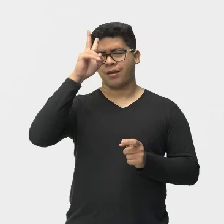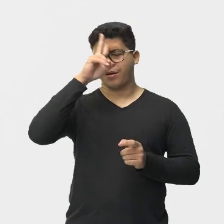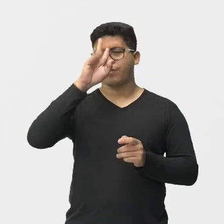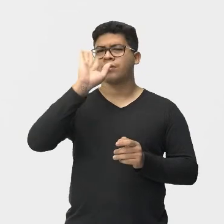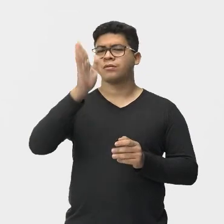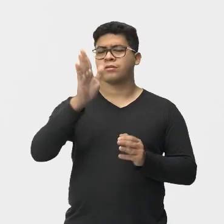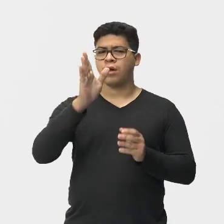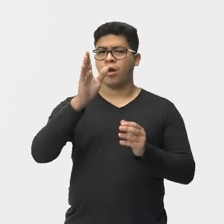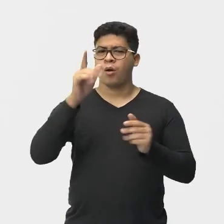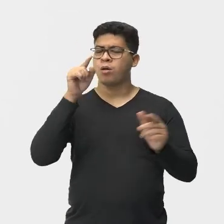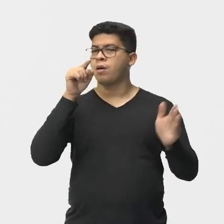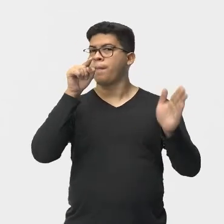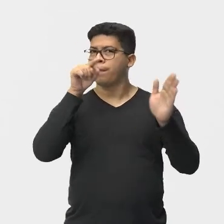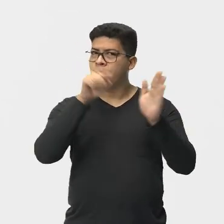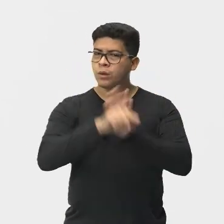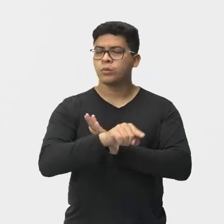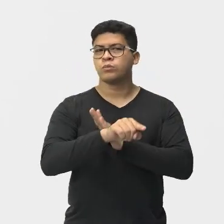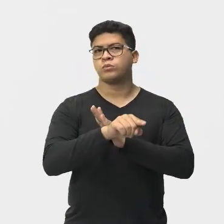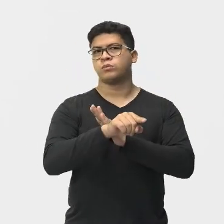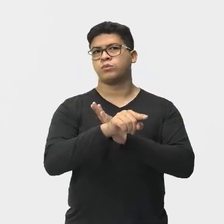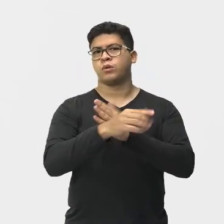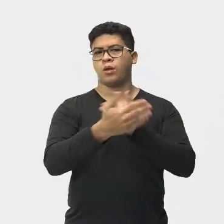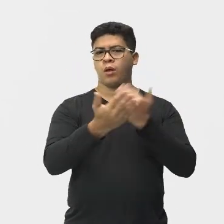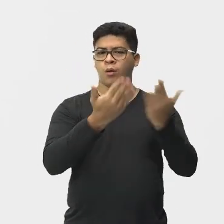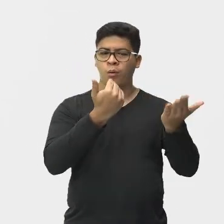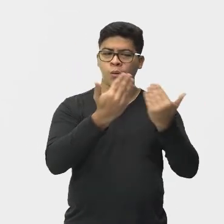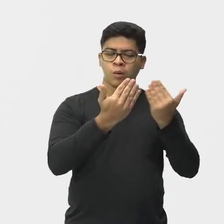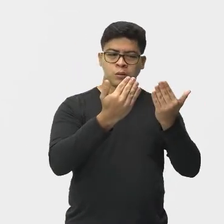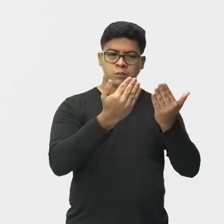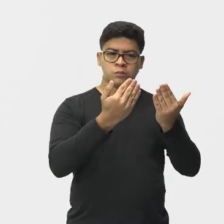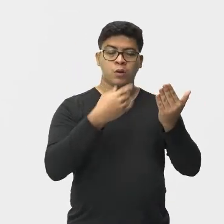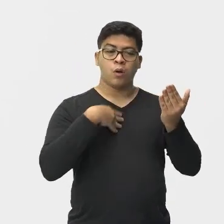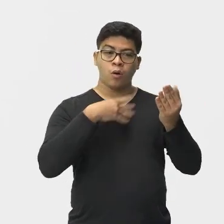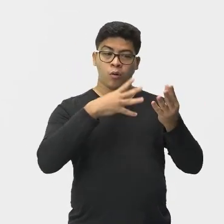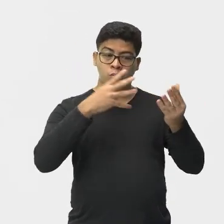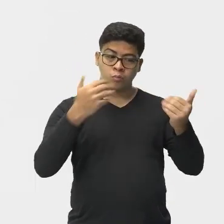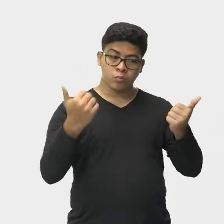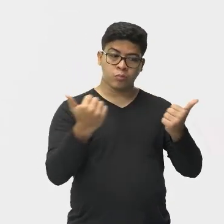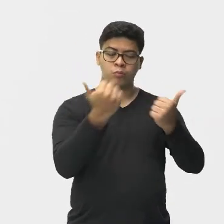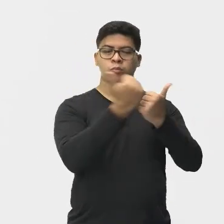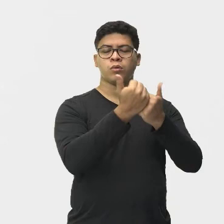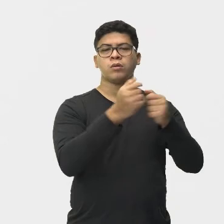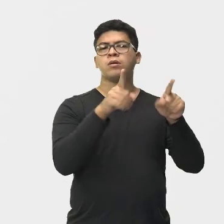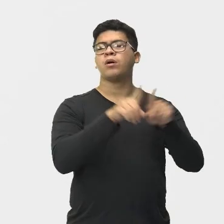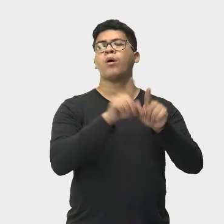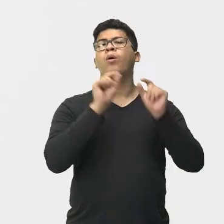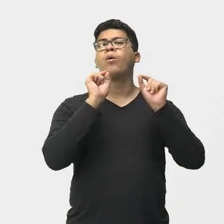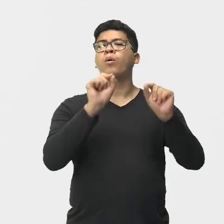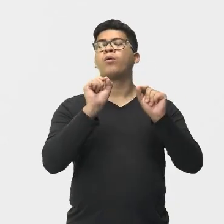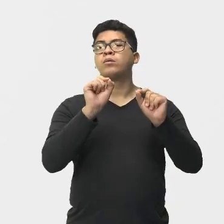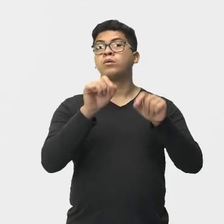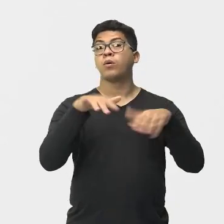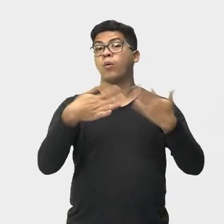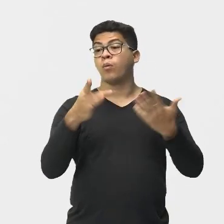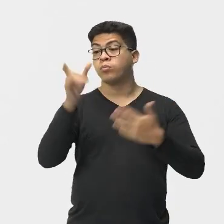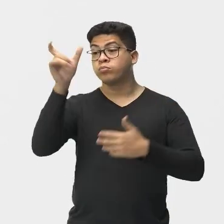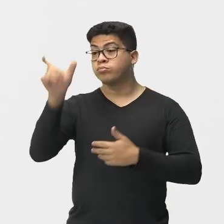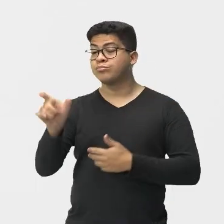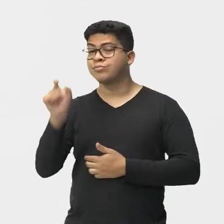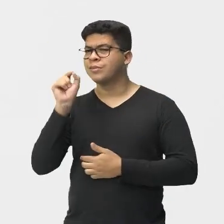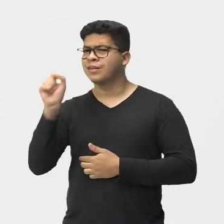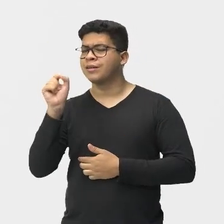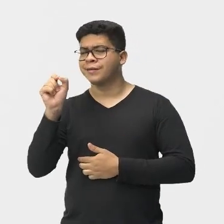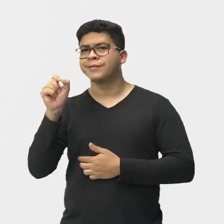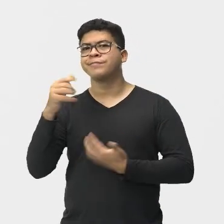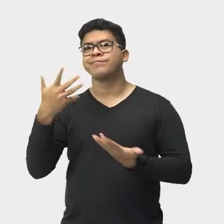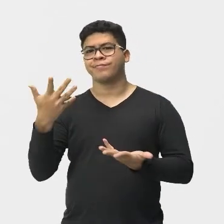fizemos, aquela pergunta, já que nós estamos falando de objeto direto, você vai perguntar que ou quem para o verbo, né?